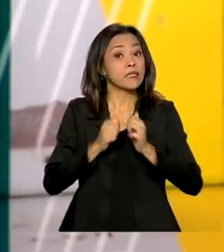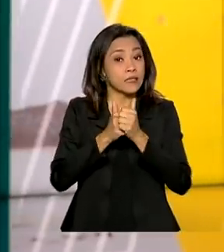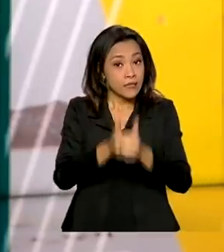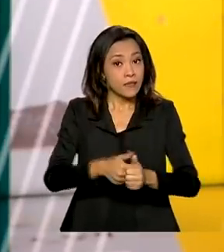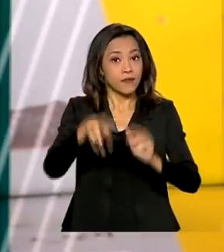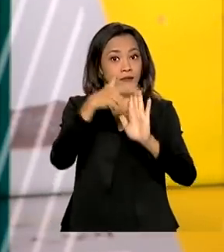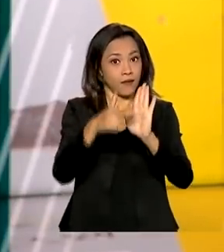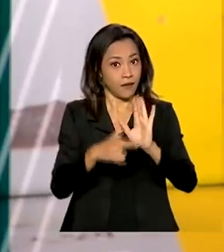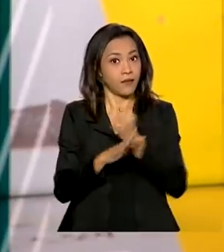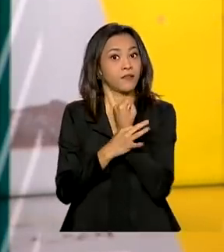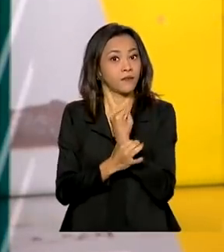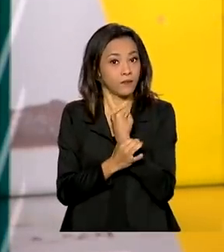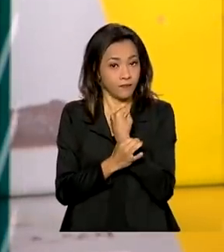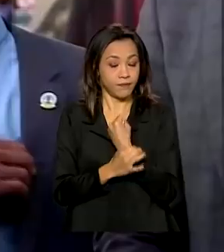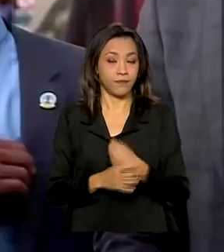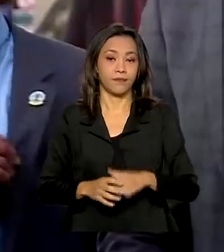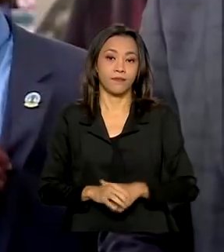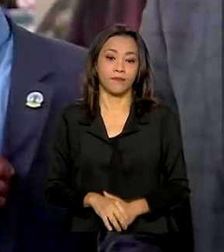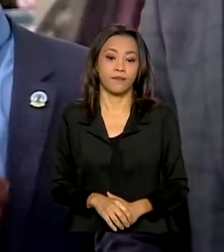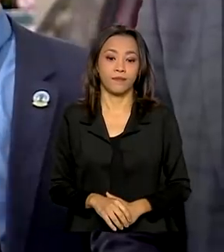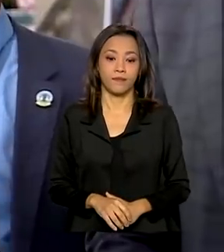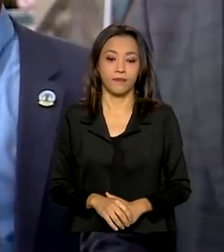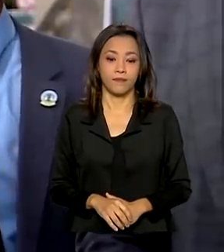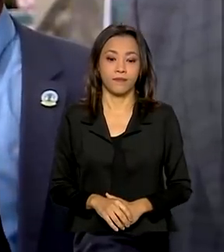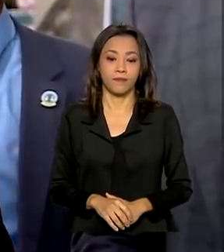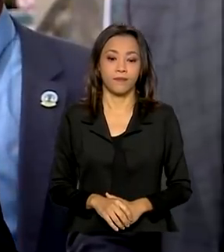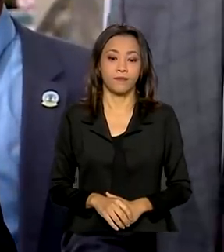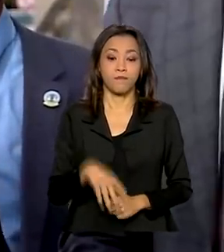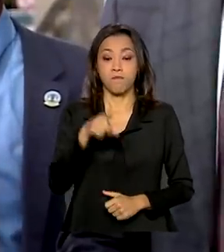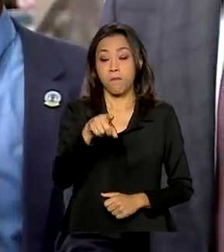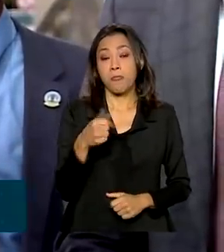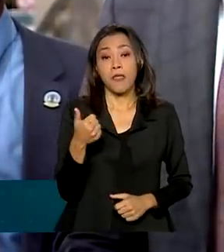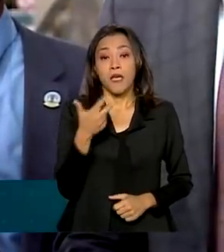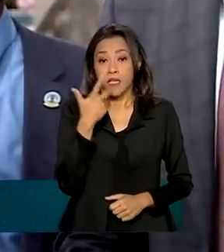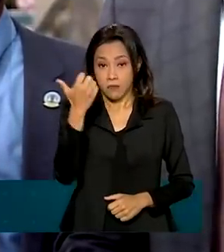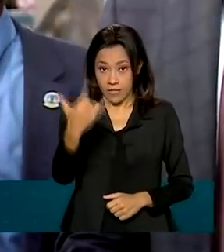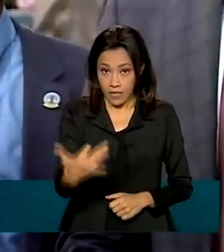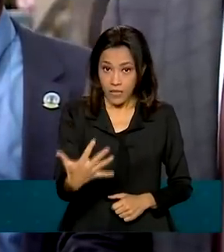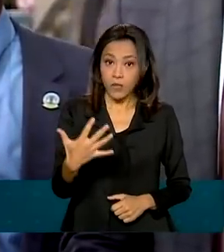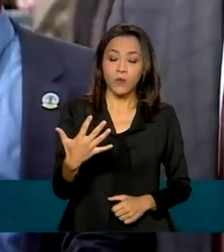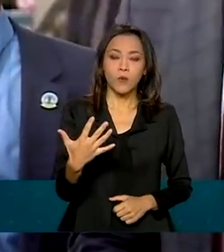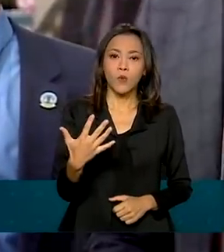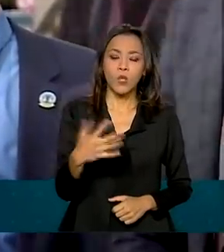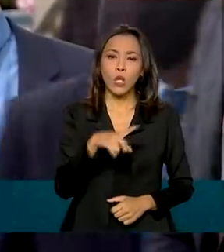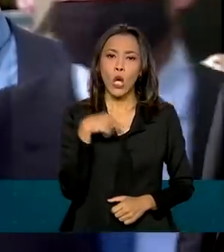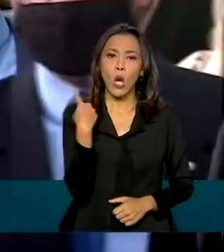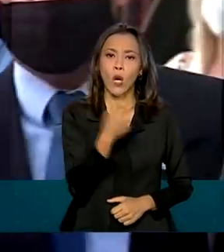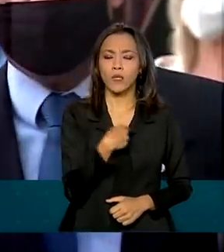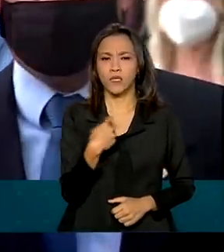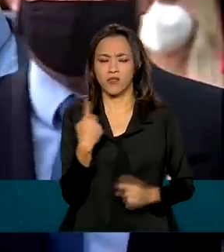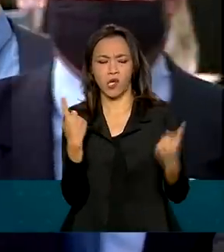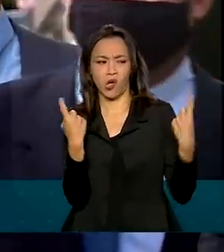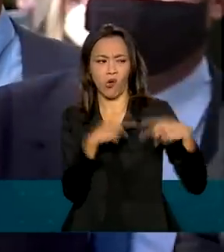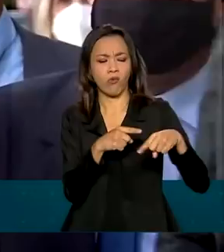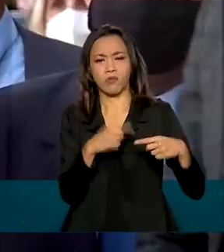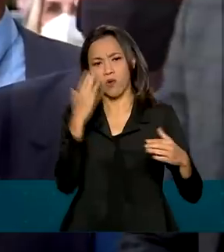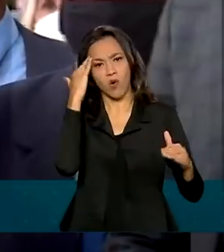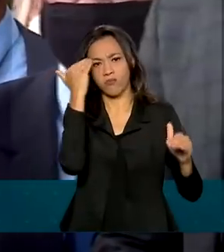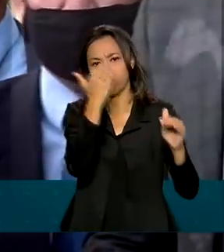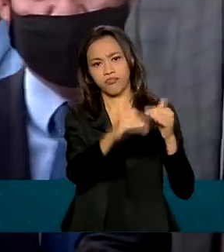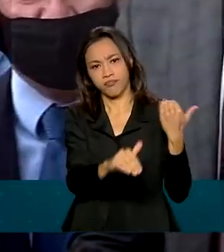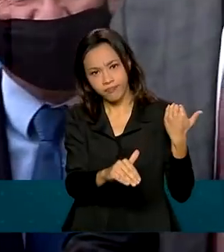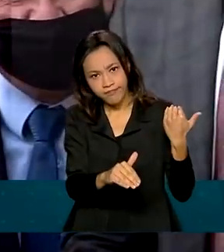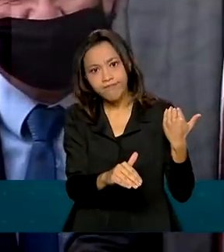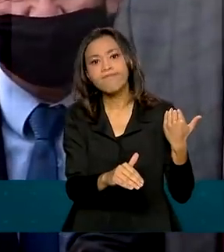de Segurança contra a cor verde eu não tinha porque temos qualquer a posição contrária